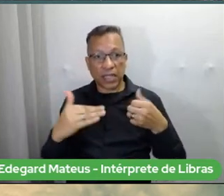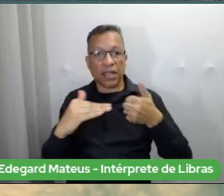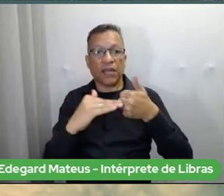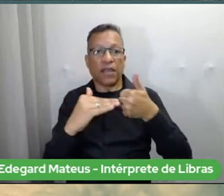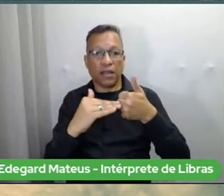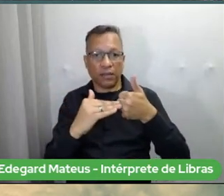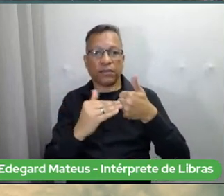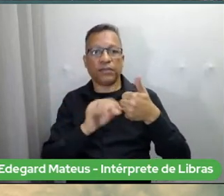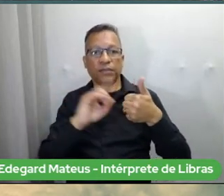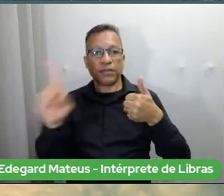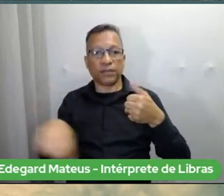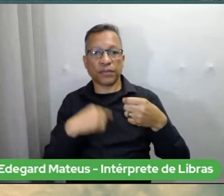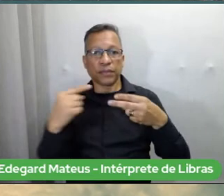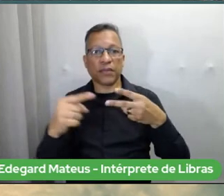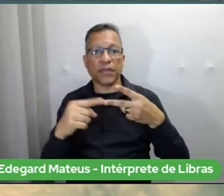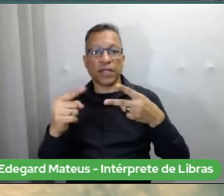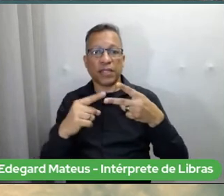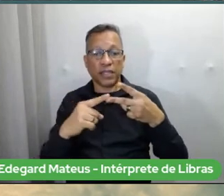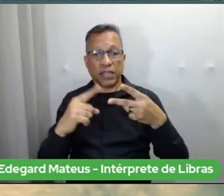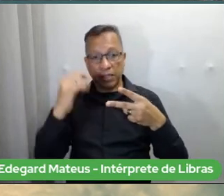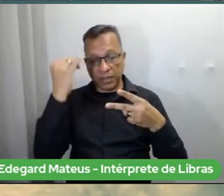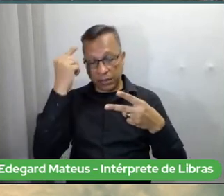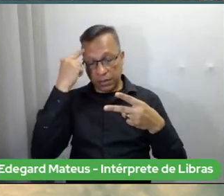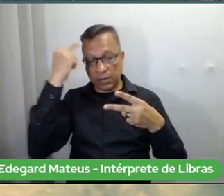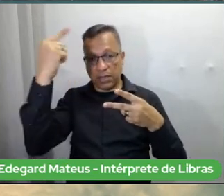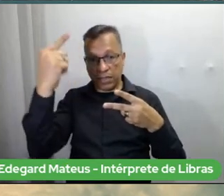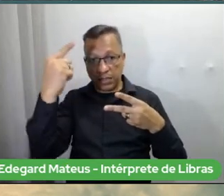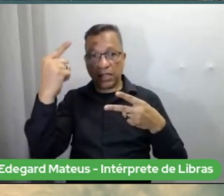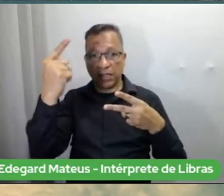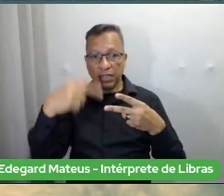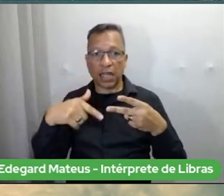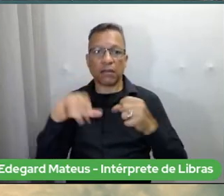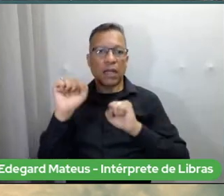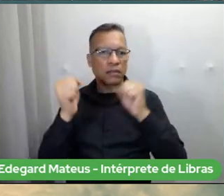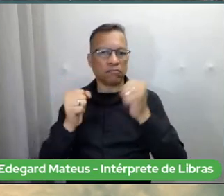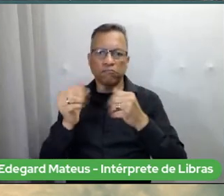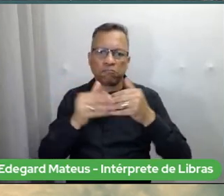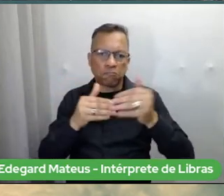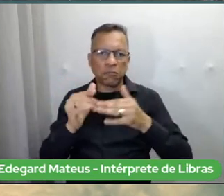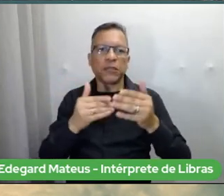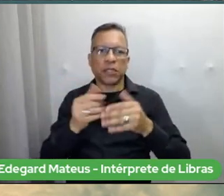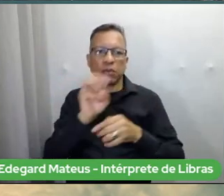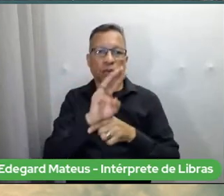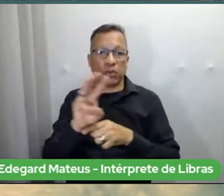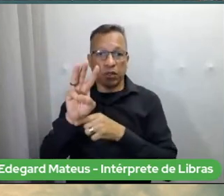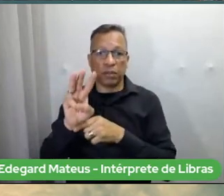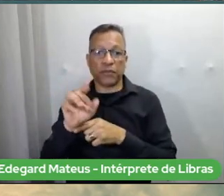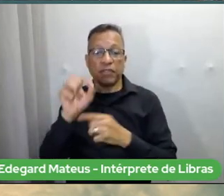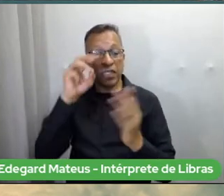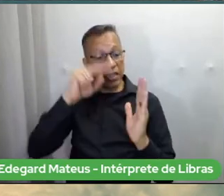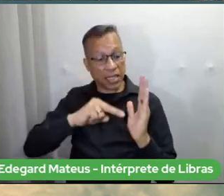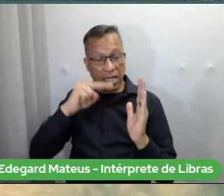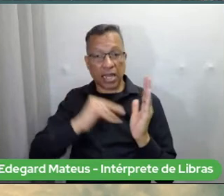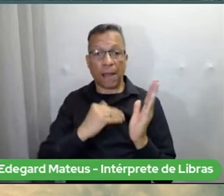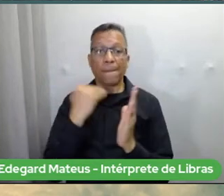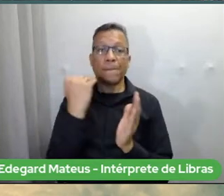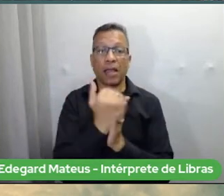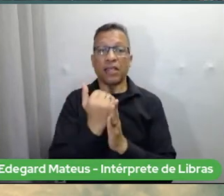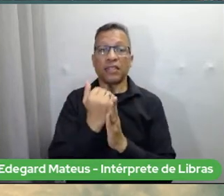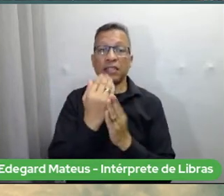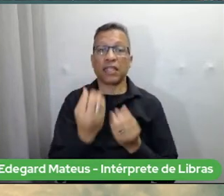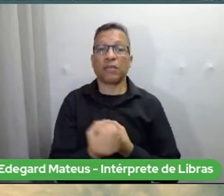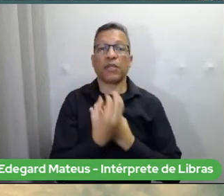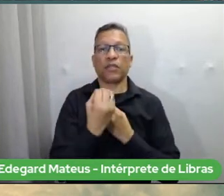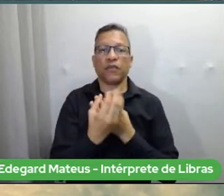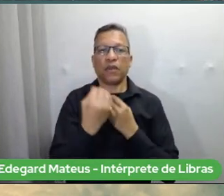escala, e outro na inteligência artificial apesar de máquina, está no nosso site, para que vocês consigam também ler um pouco mais e continuar essa